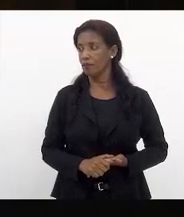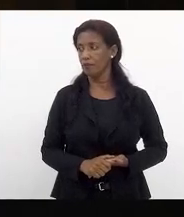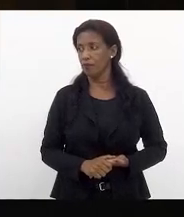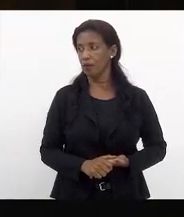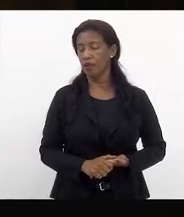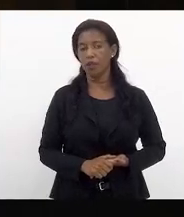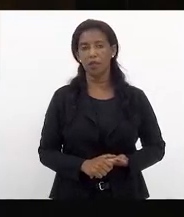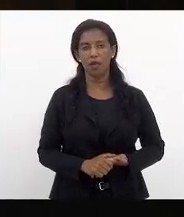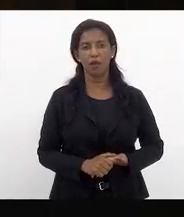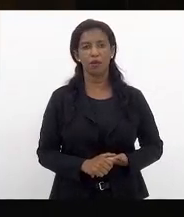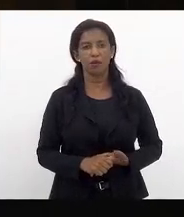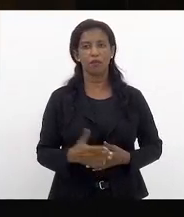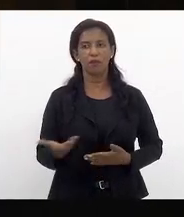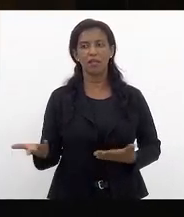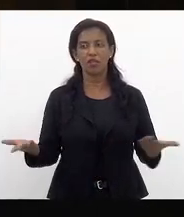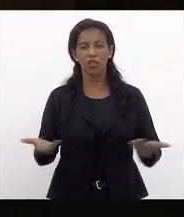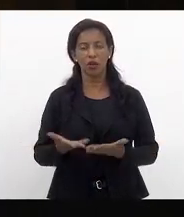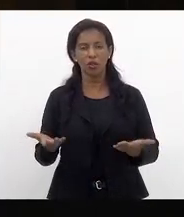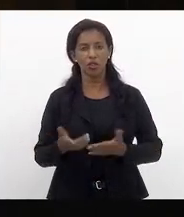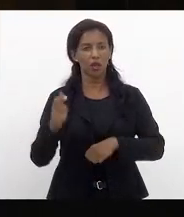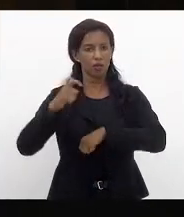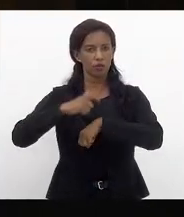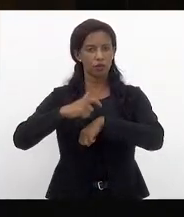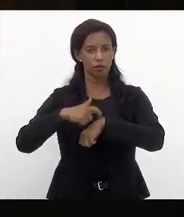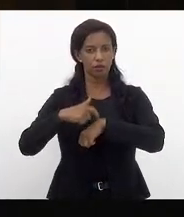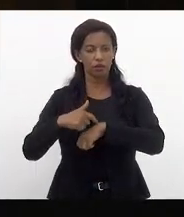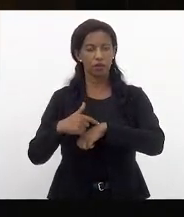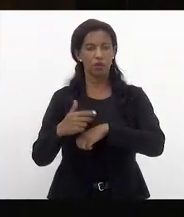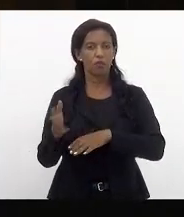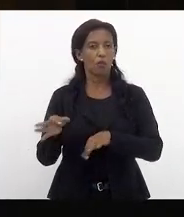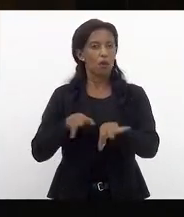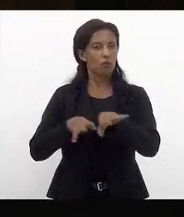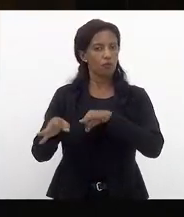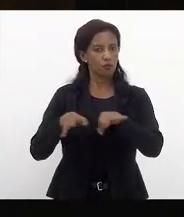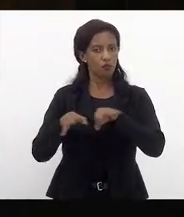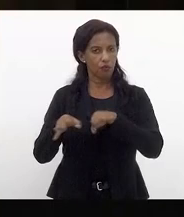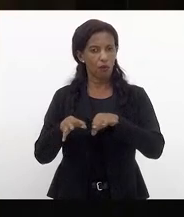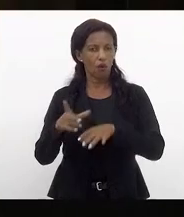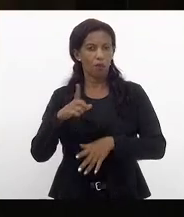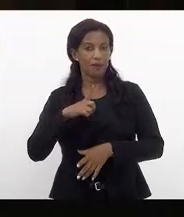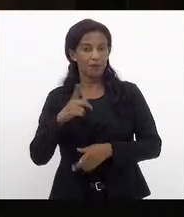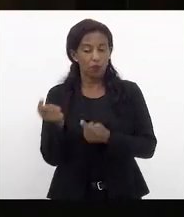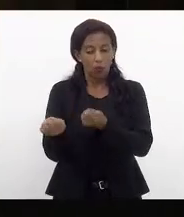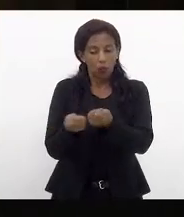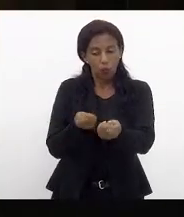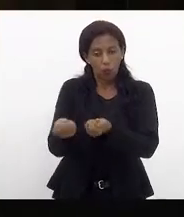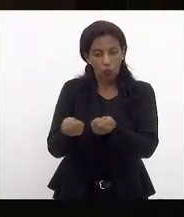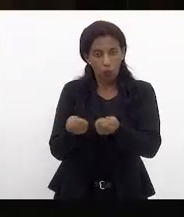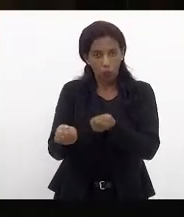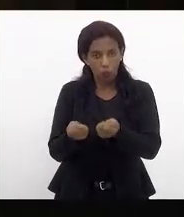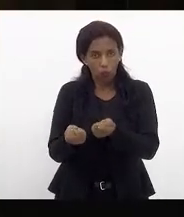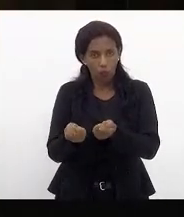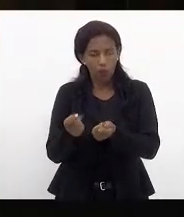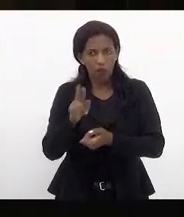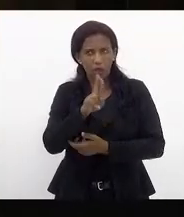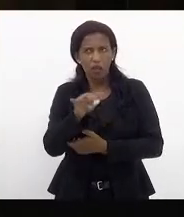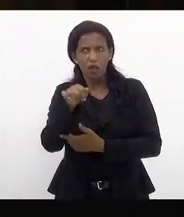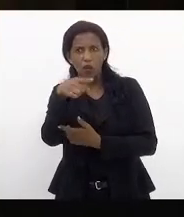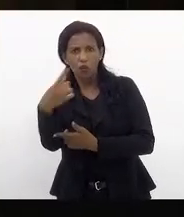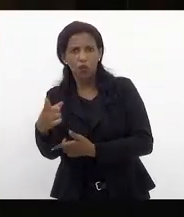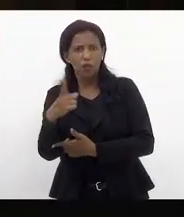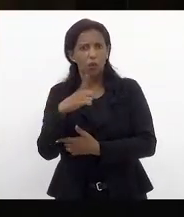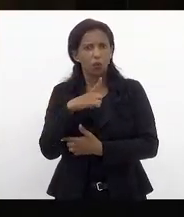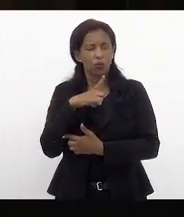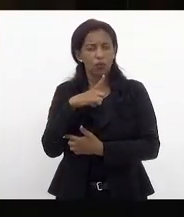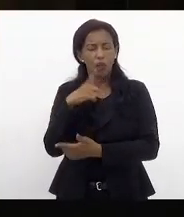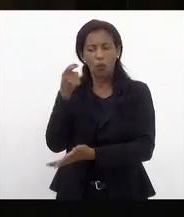isso. É porque, nesse momento, votamos uma forma de chantagem econômica que a União mantém com o